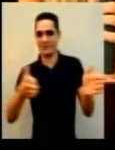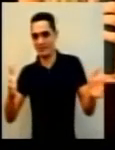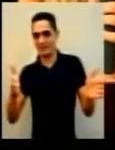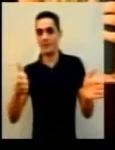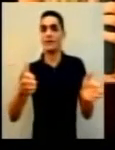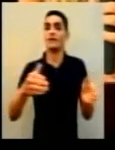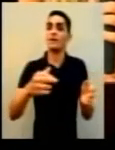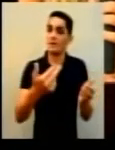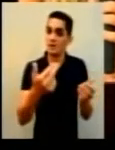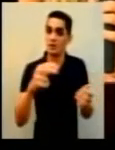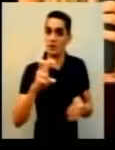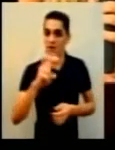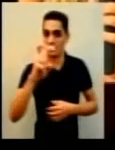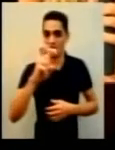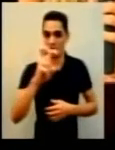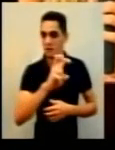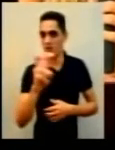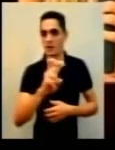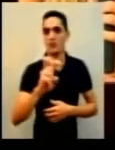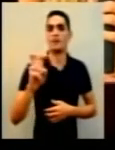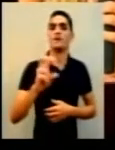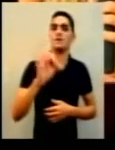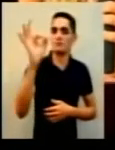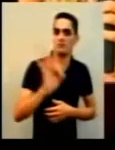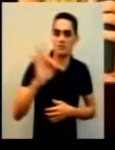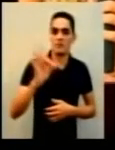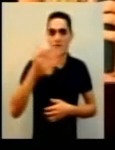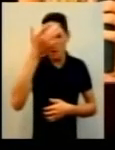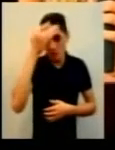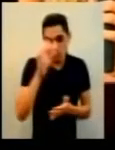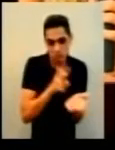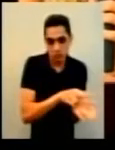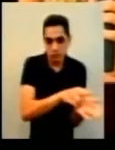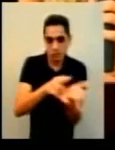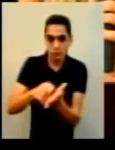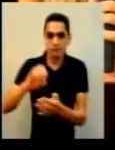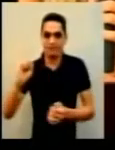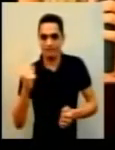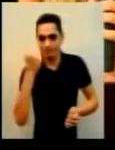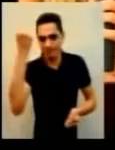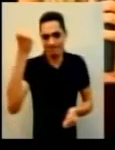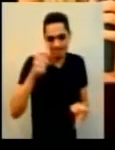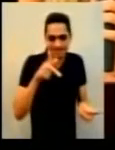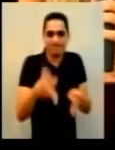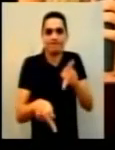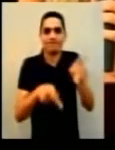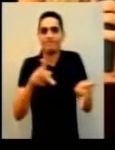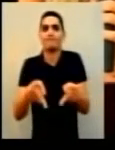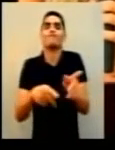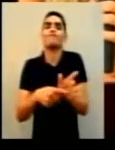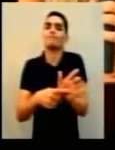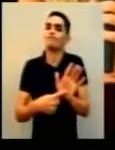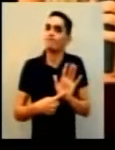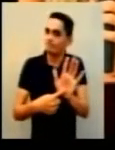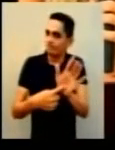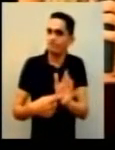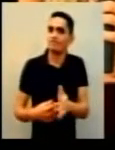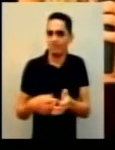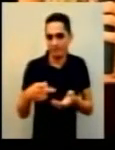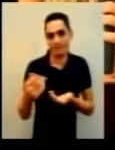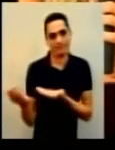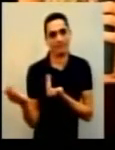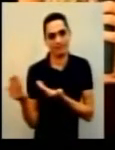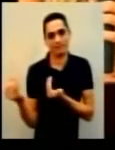correspondendo a 55% dos casos graves que precisaram de uma internação, é uma população considerada adulto jovem, de